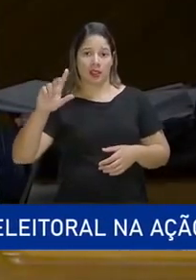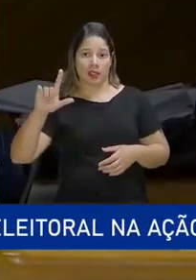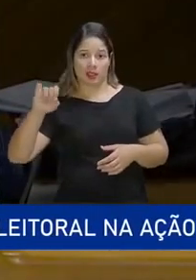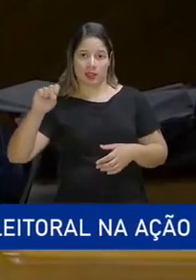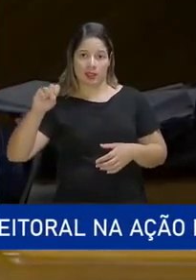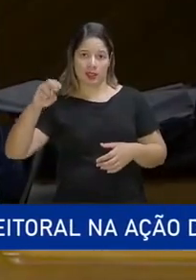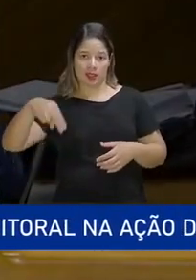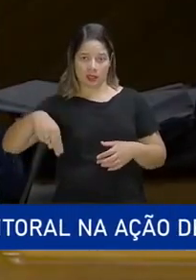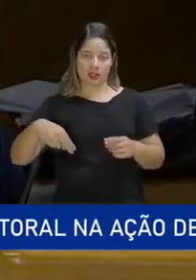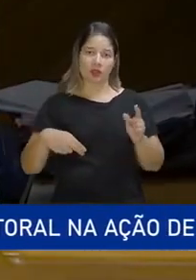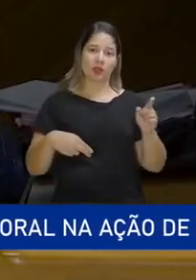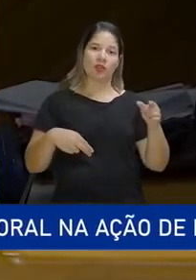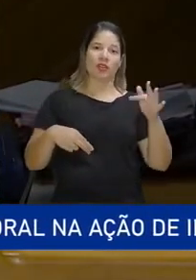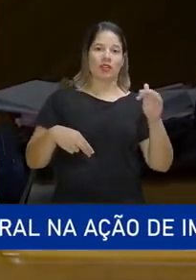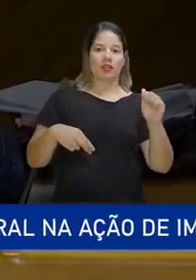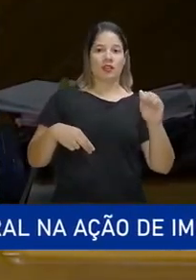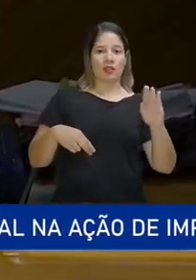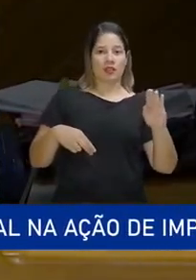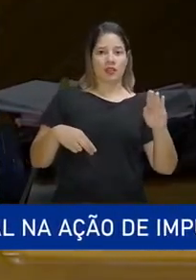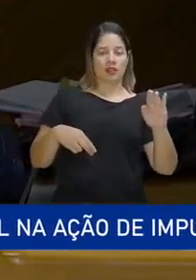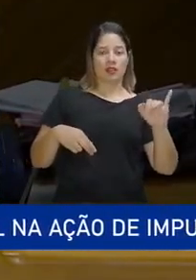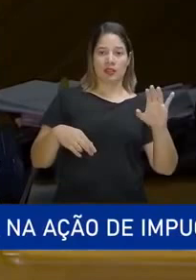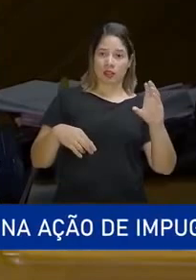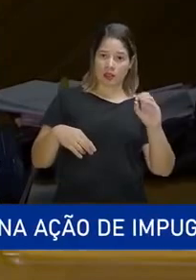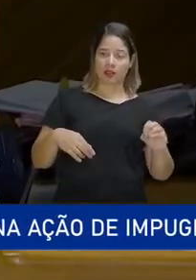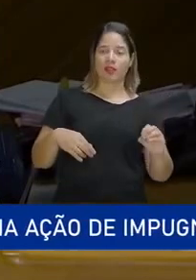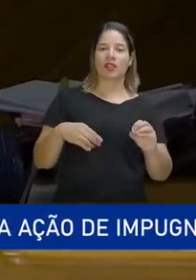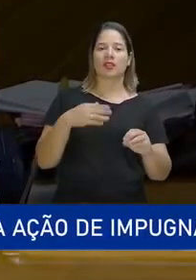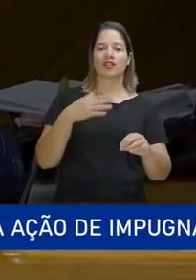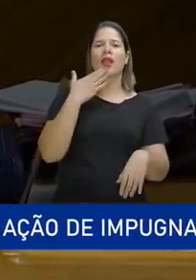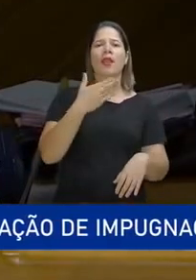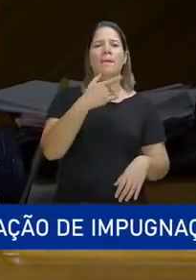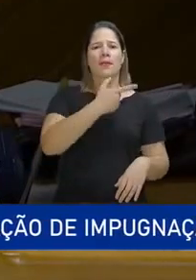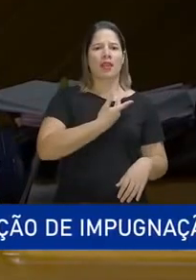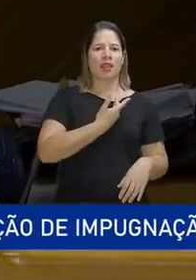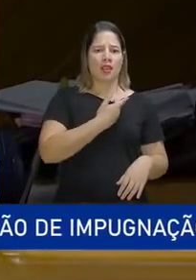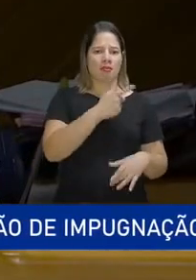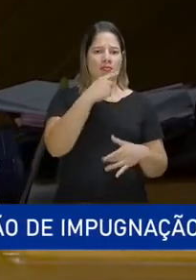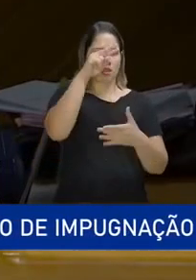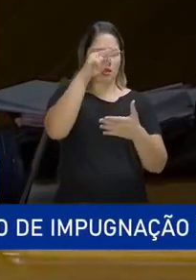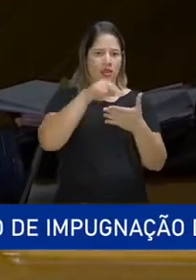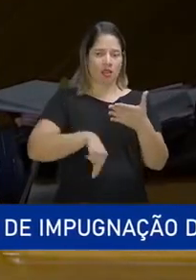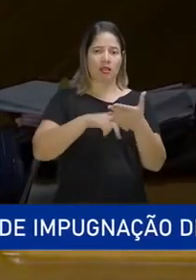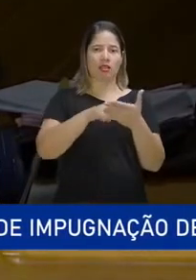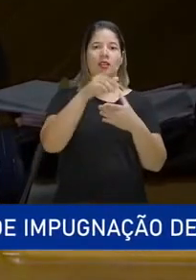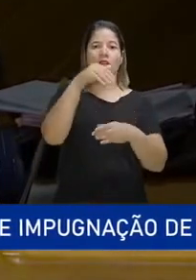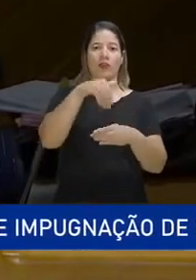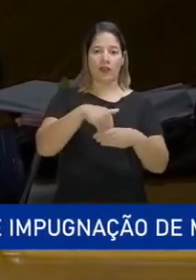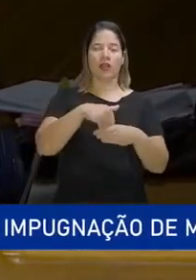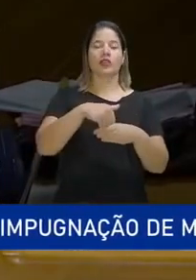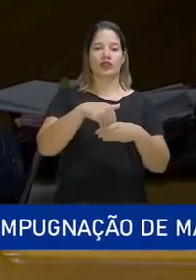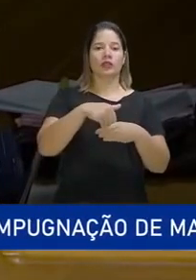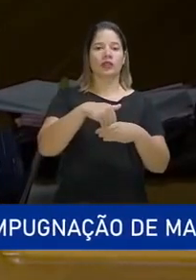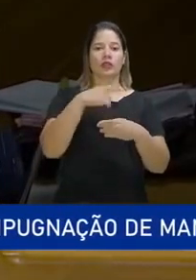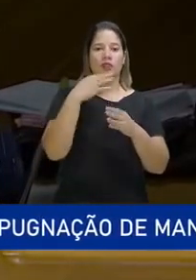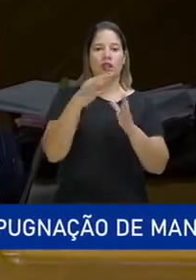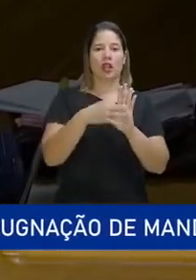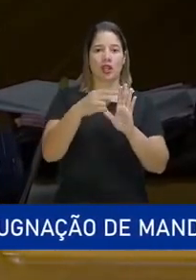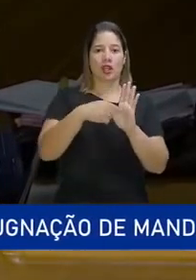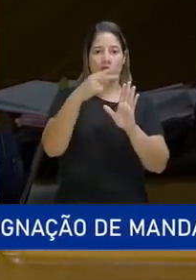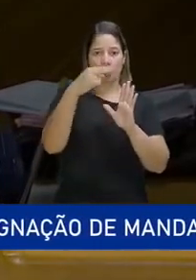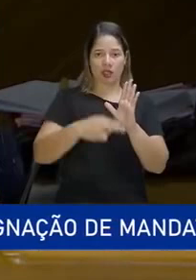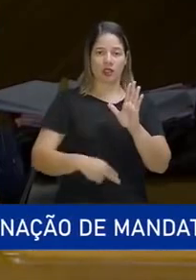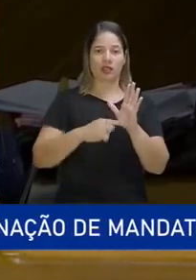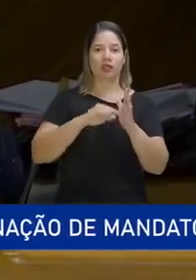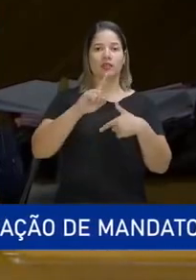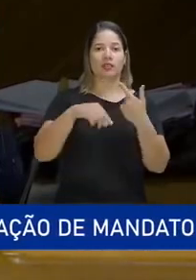Eu peço, venha aos ilustres pares para ler o inteiro teor do voto que disponibilizei às suas excelências, em